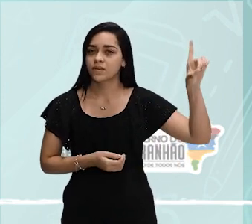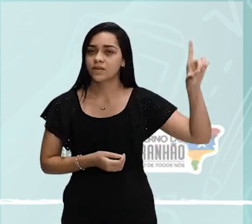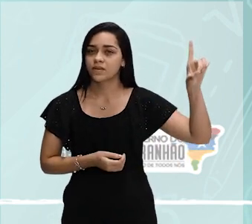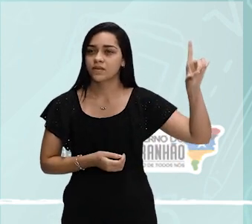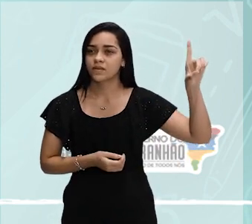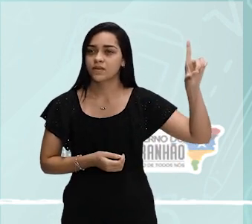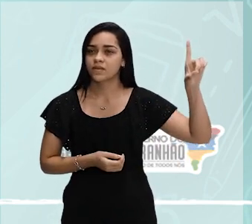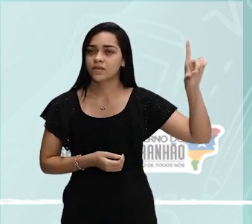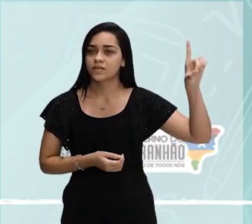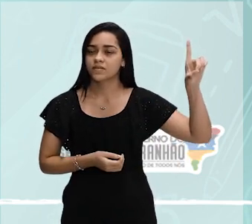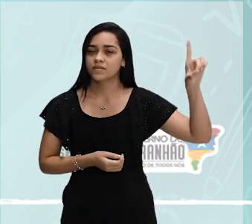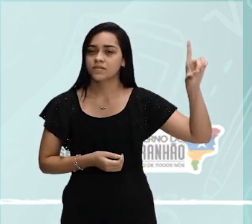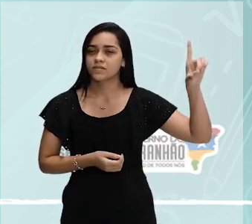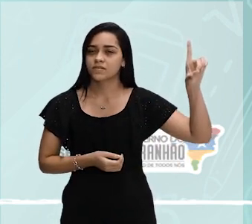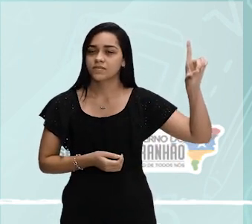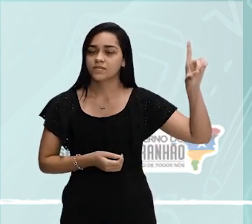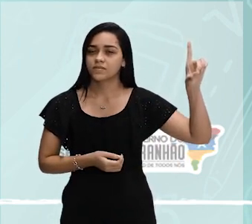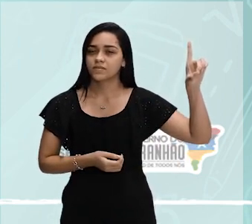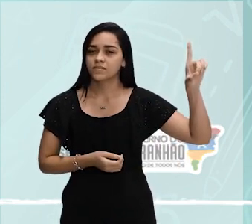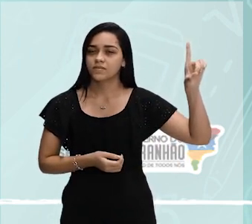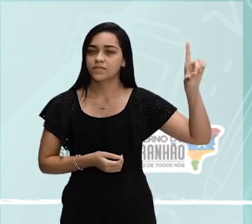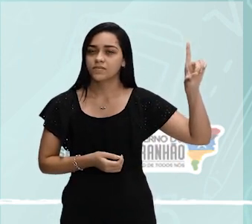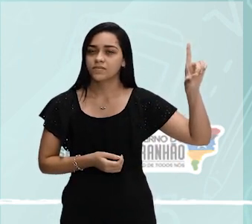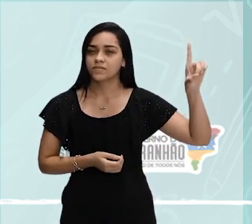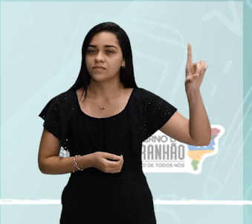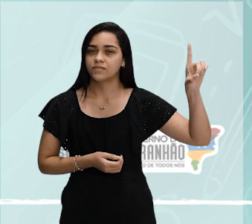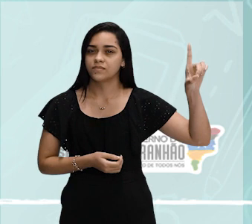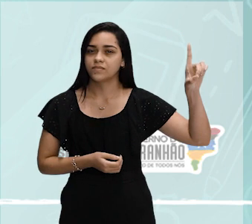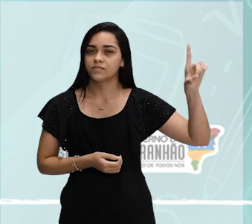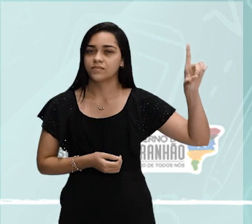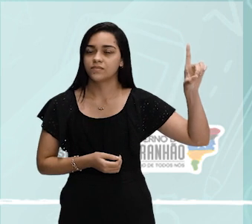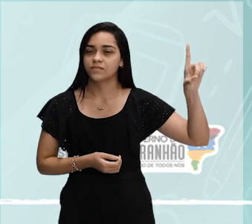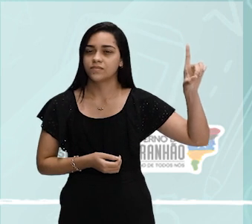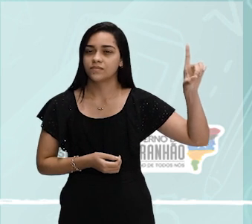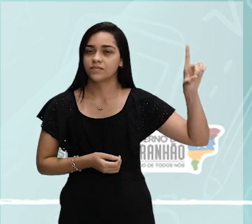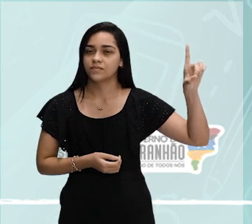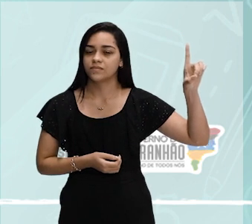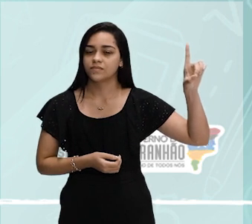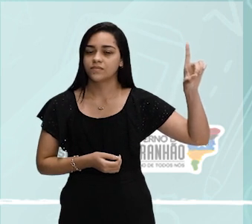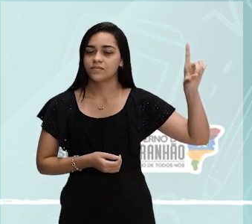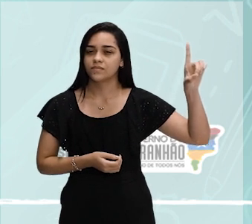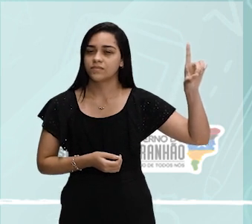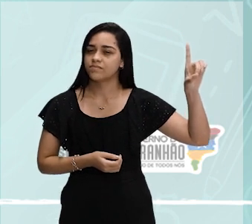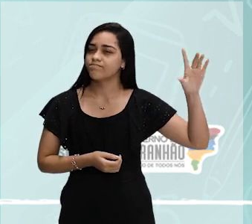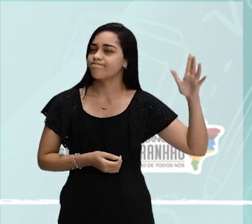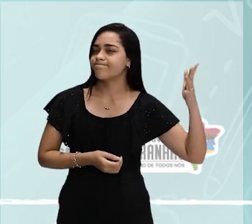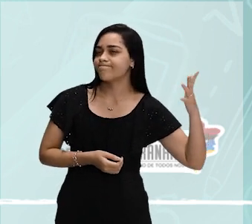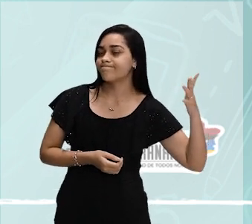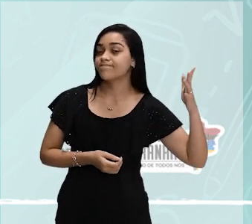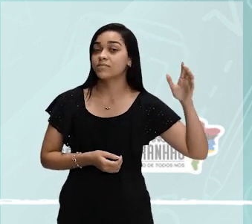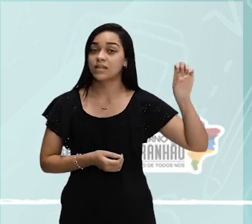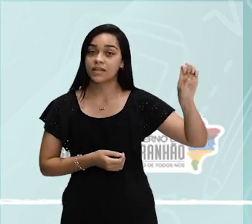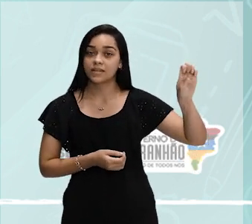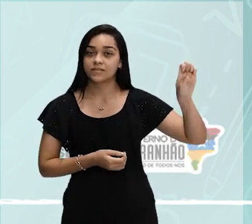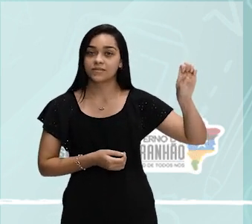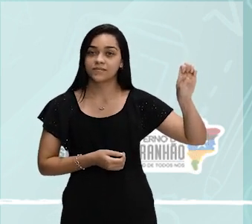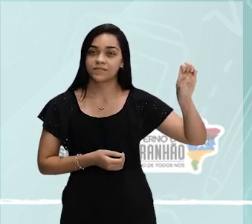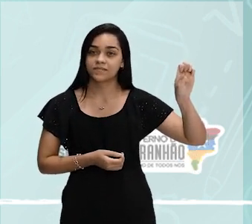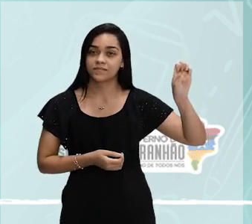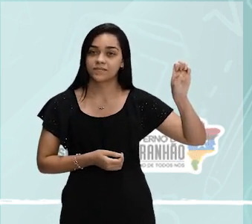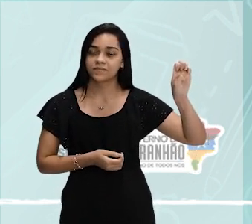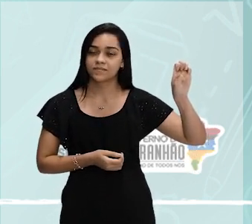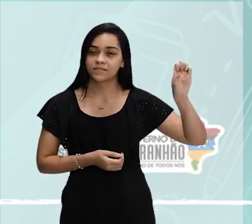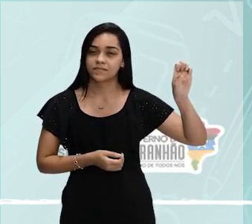desejo de expressar realidade objetiva, visão materialista do universo. Letra E, preferência por